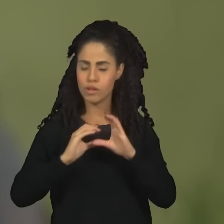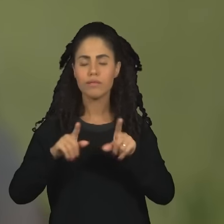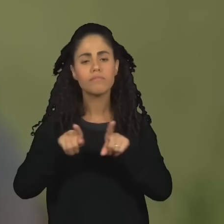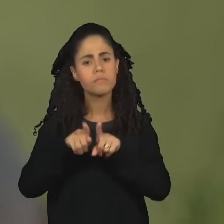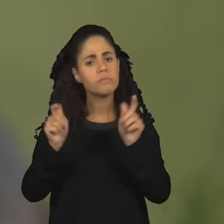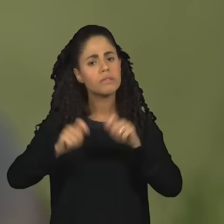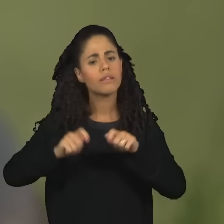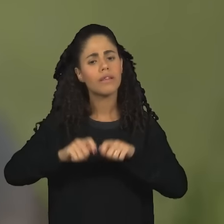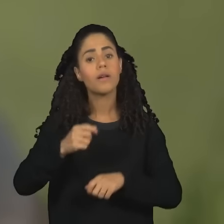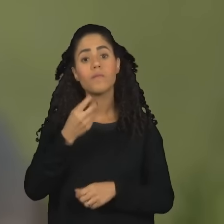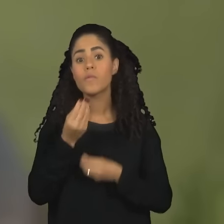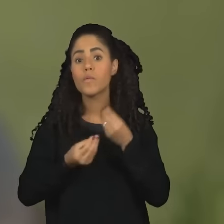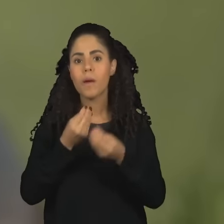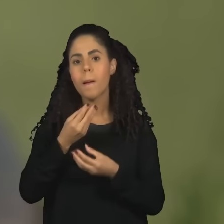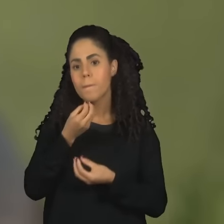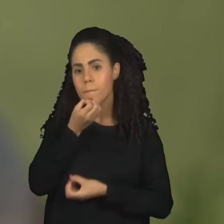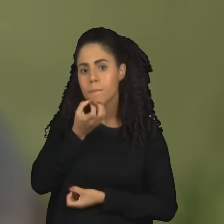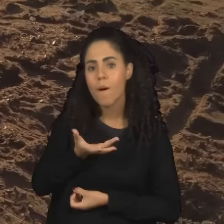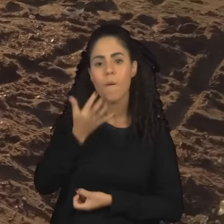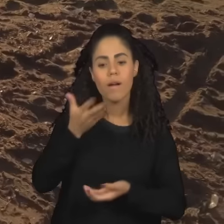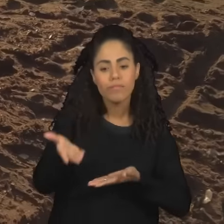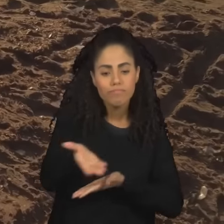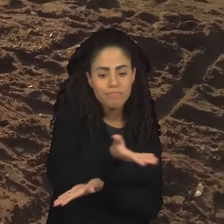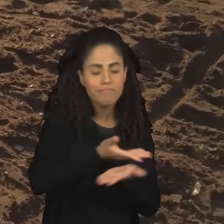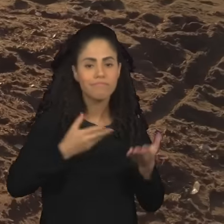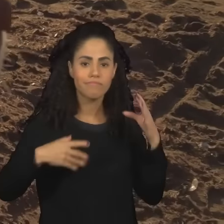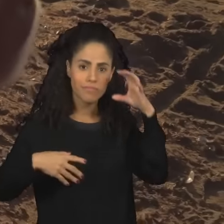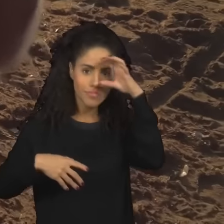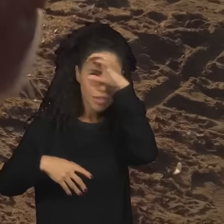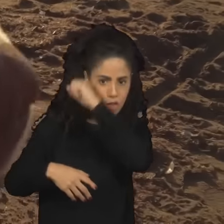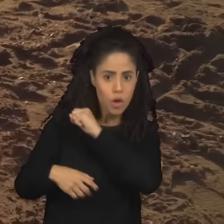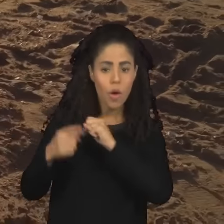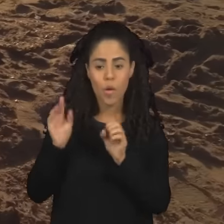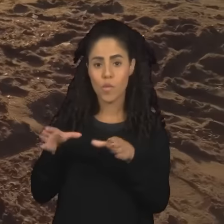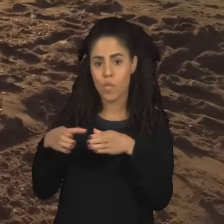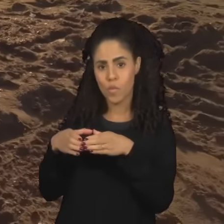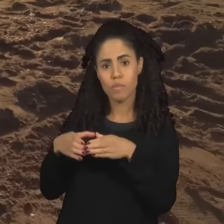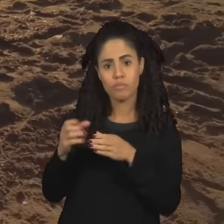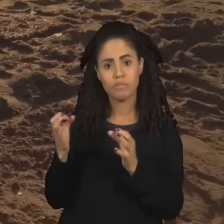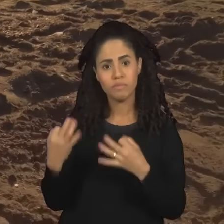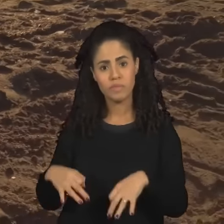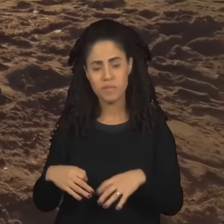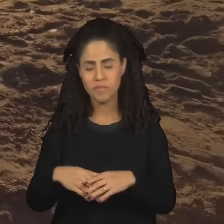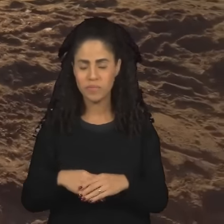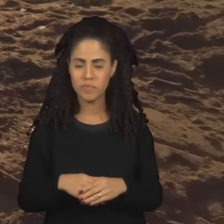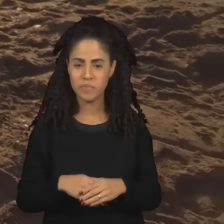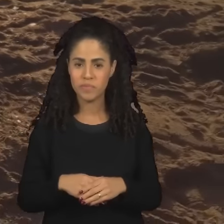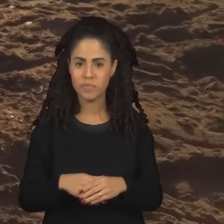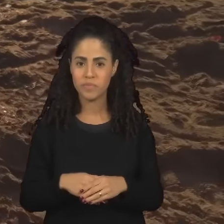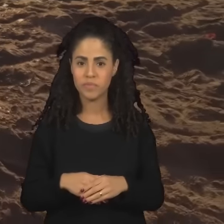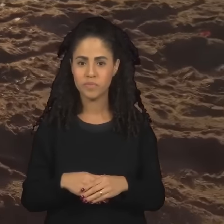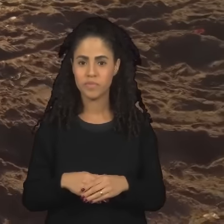pode até fortalecer a colaboração e o aprendizado dentro de um grupo.